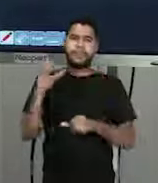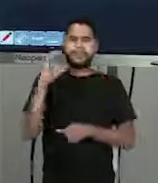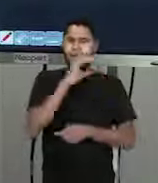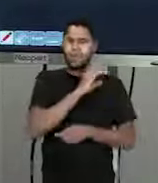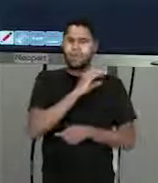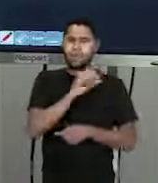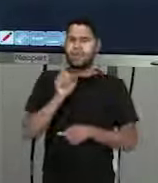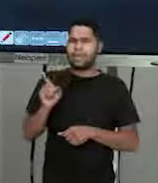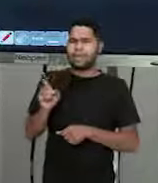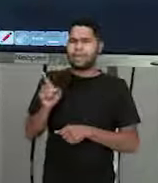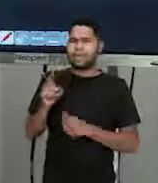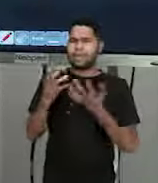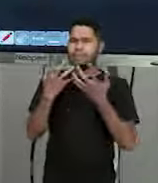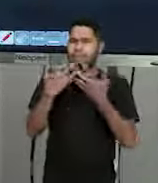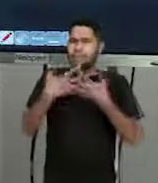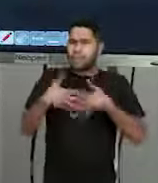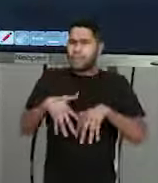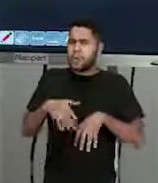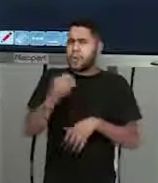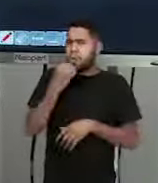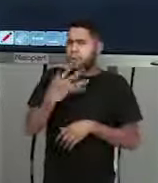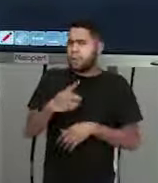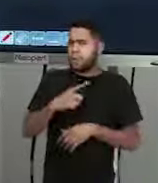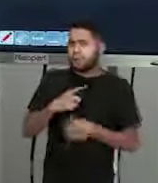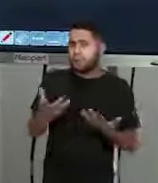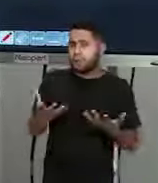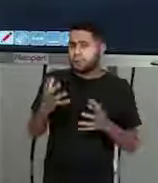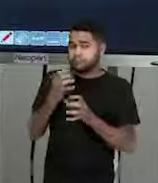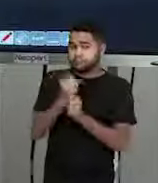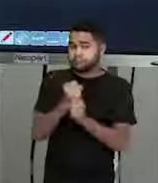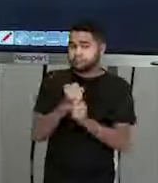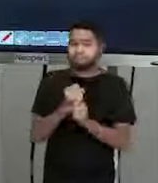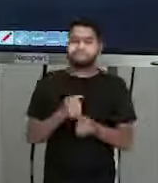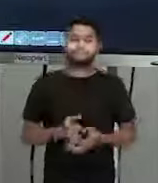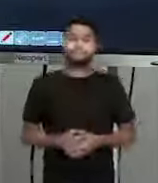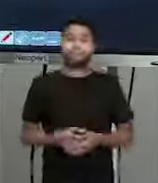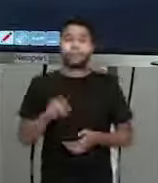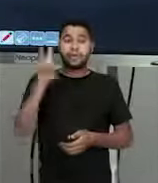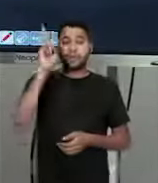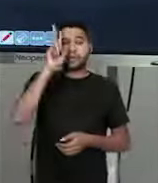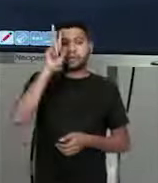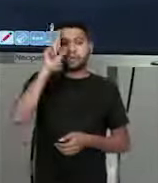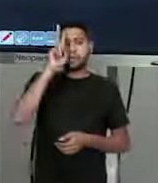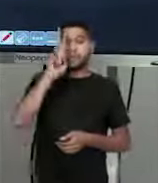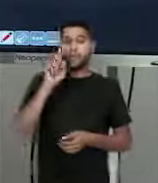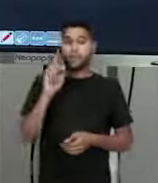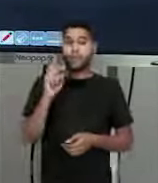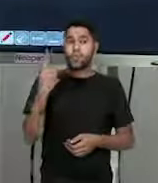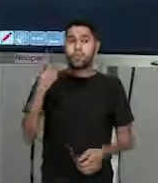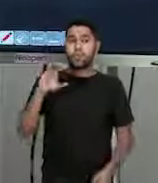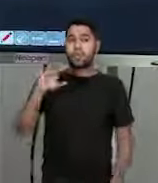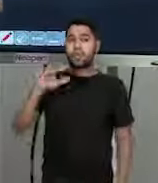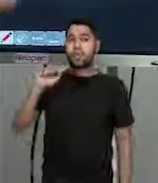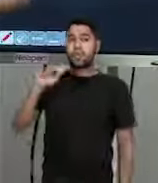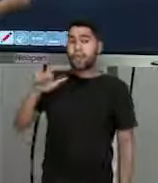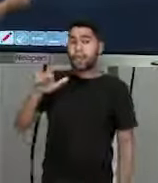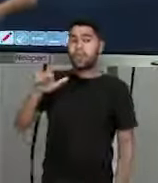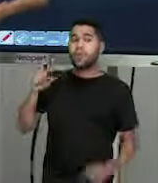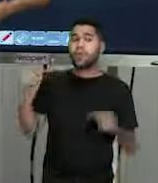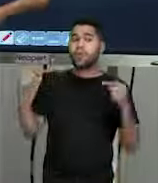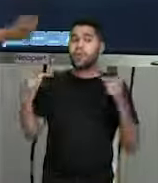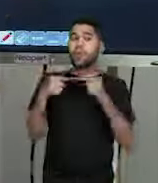Será que essa máquina tem um rendimento bom? Vamos calcular. Lembrando que uma caloria equivale